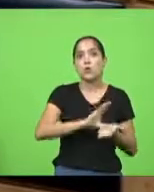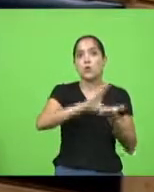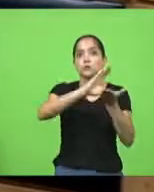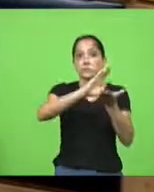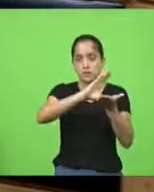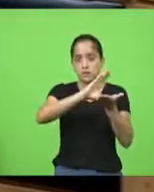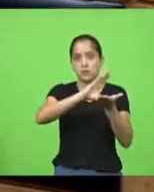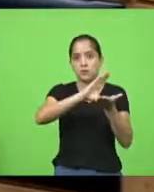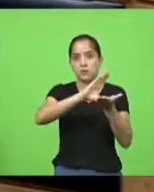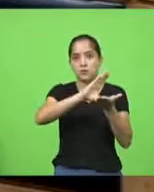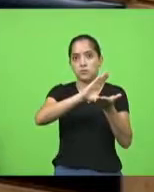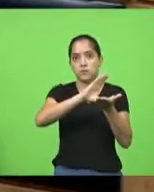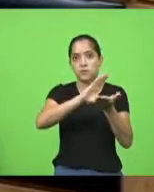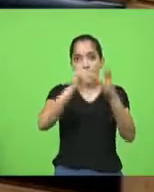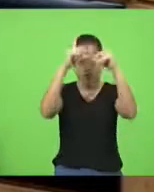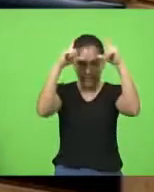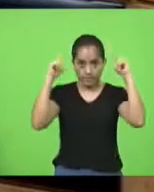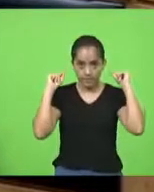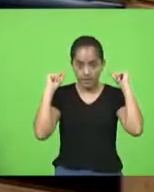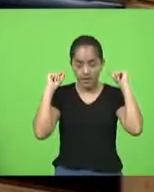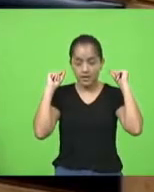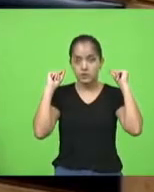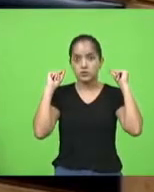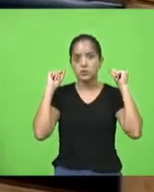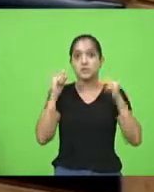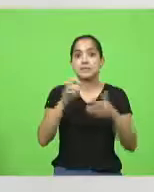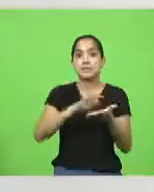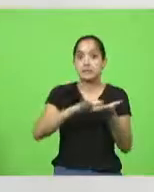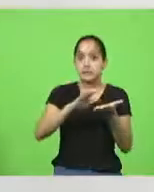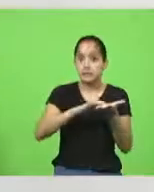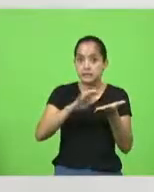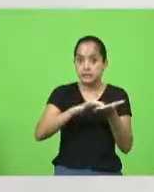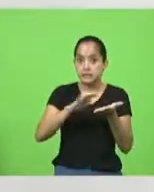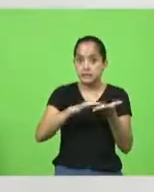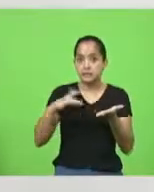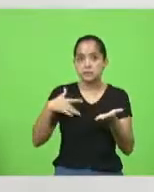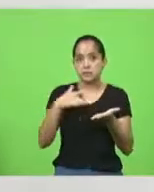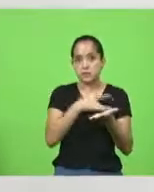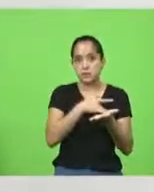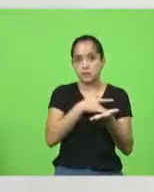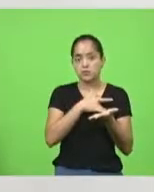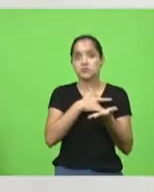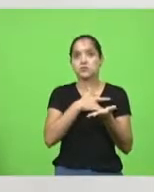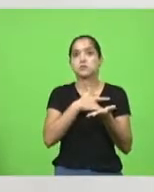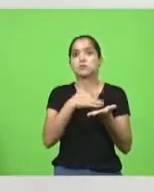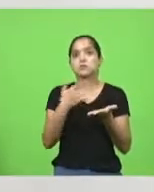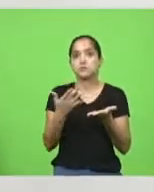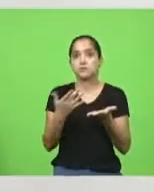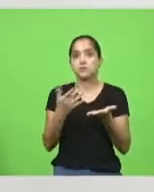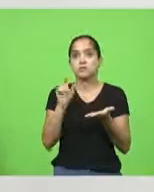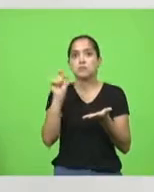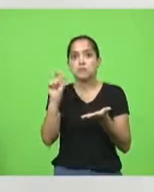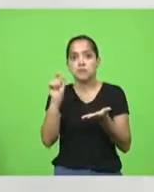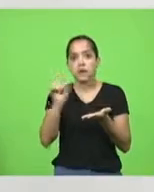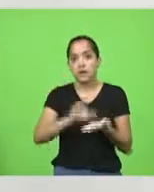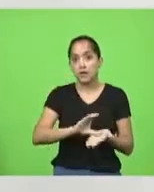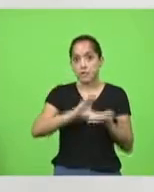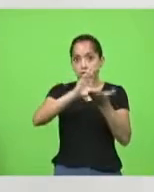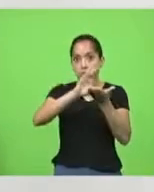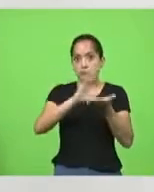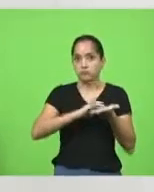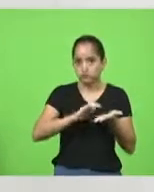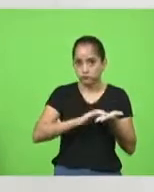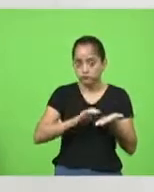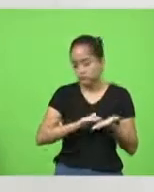de Enfermagem, Secretaria de Estado da Saúde, aquele Conselho de Secretários